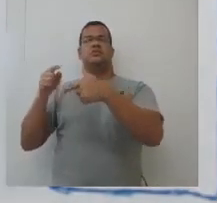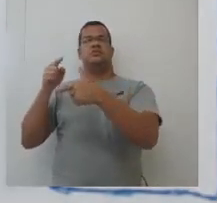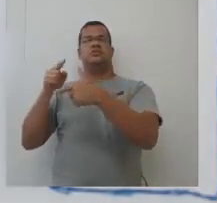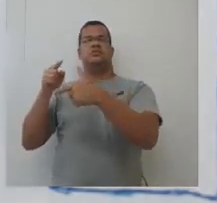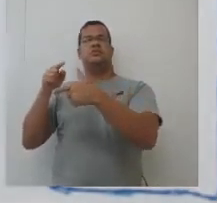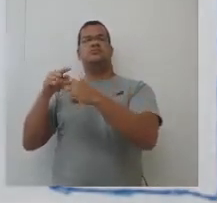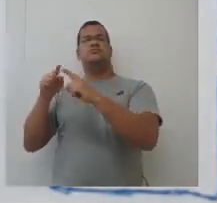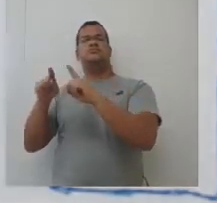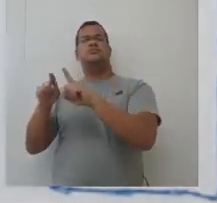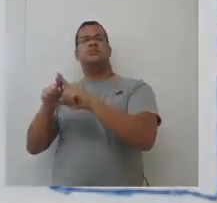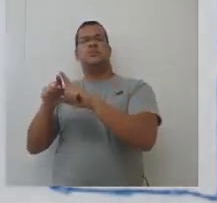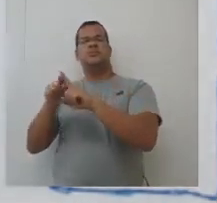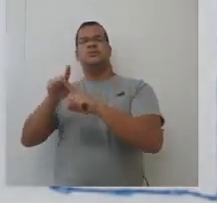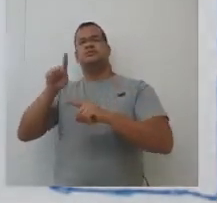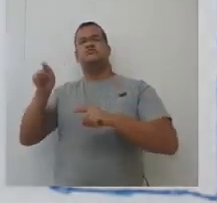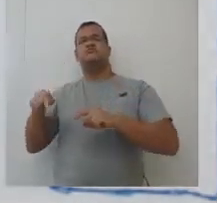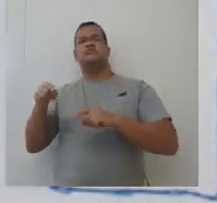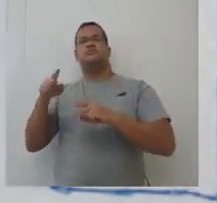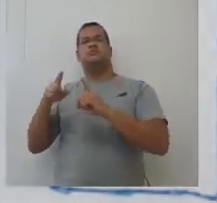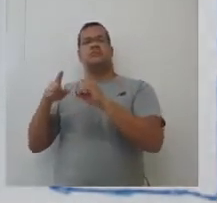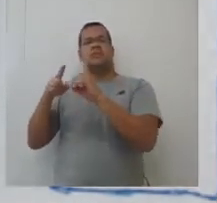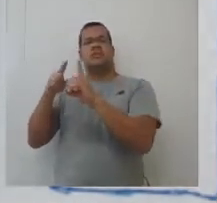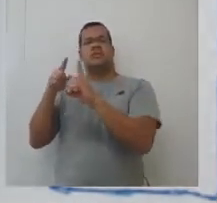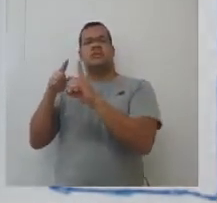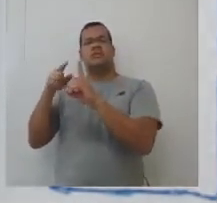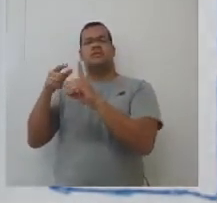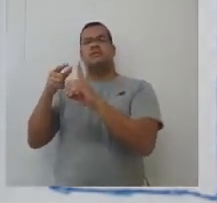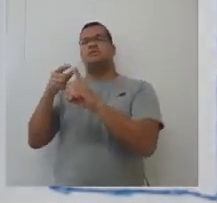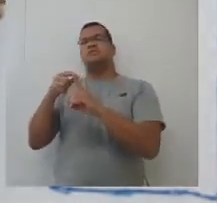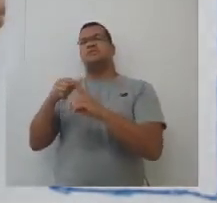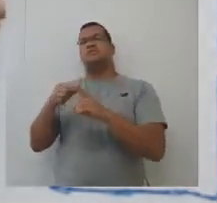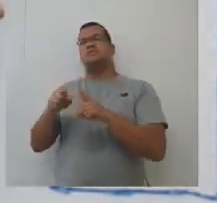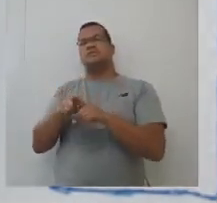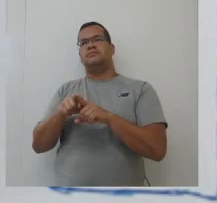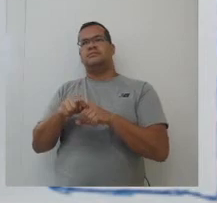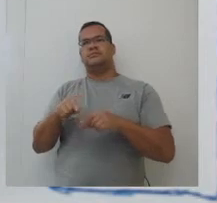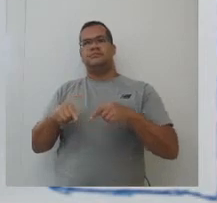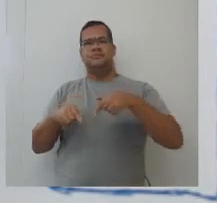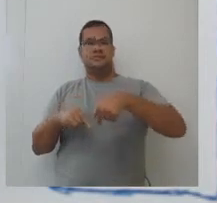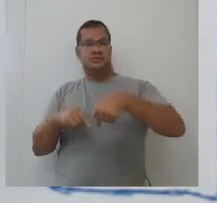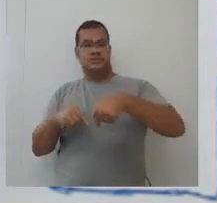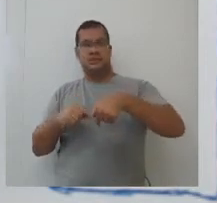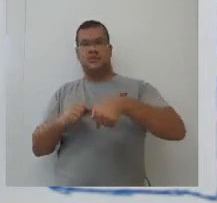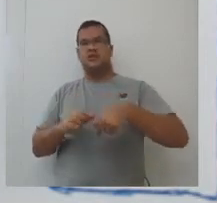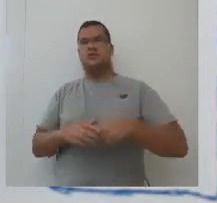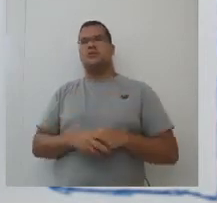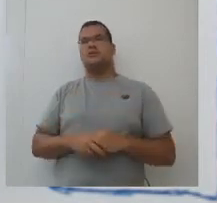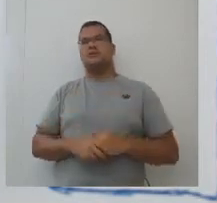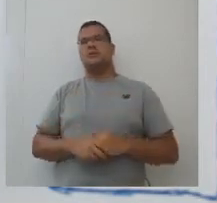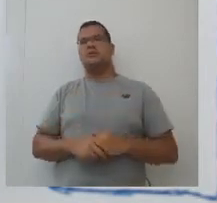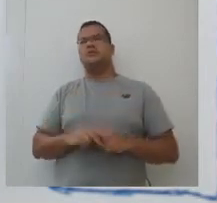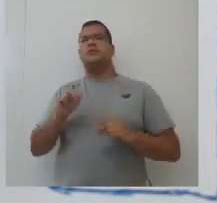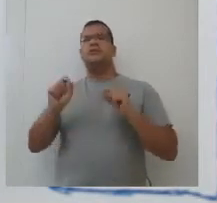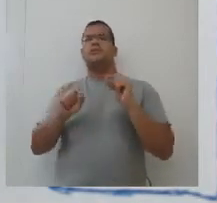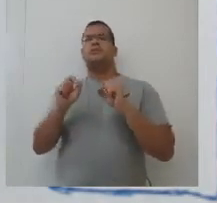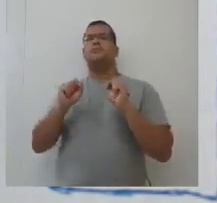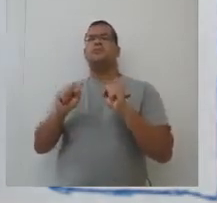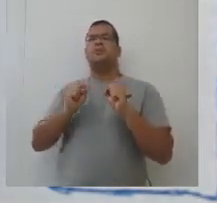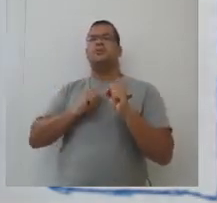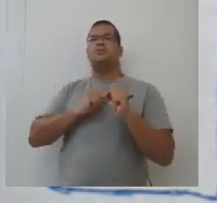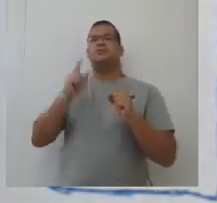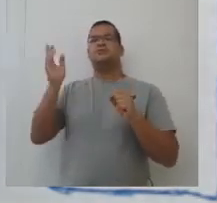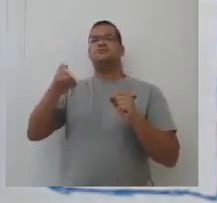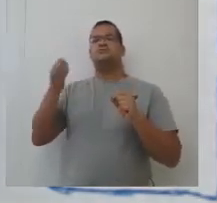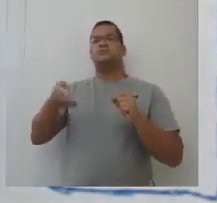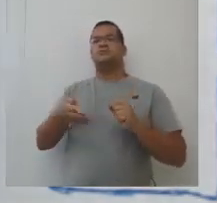calma. Força elétrica, presente. Carga, aqui, professor. O que é que eu posso